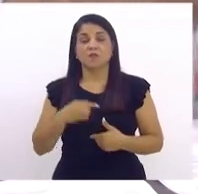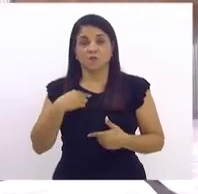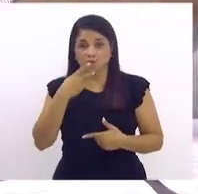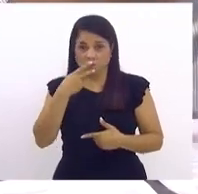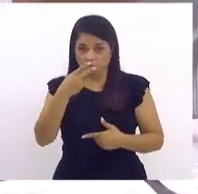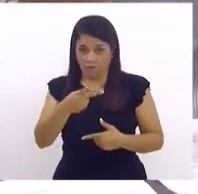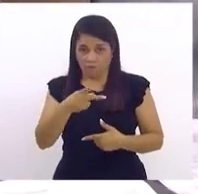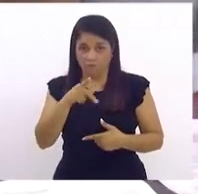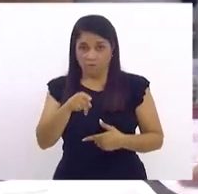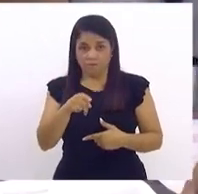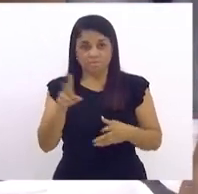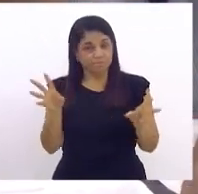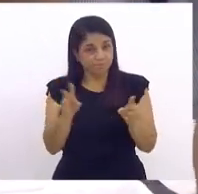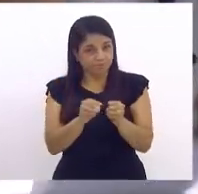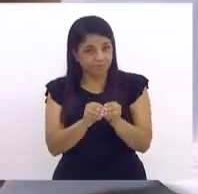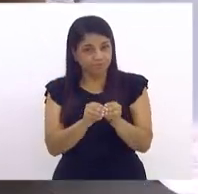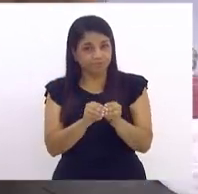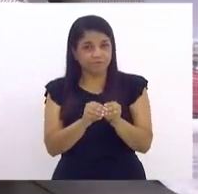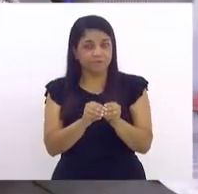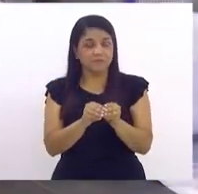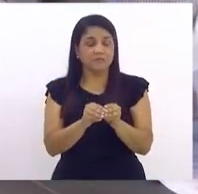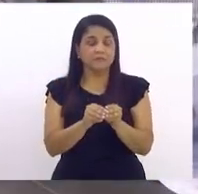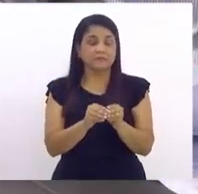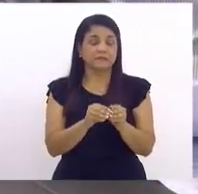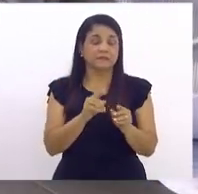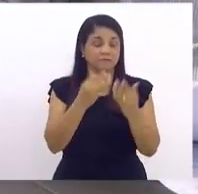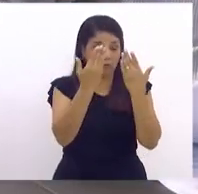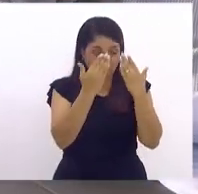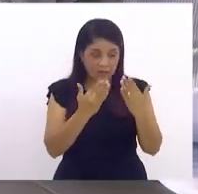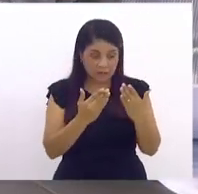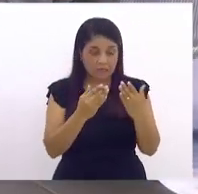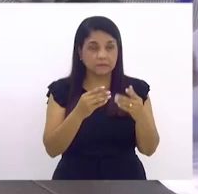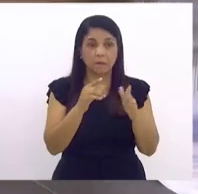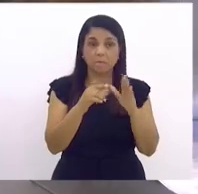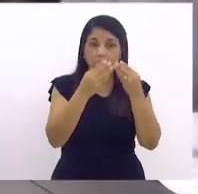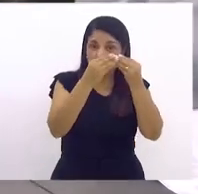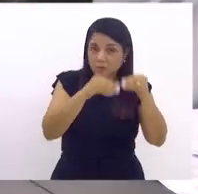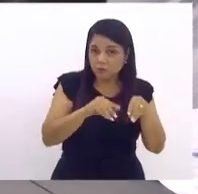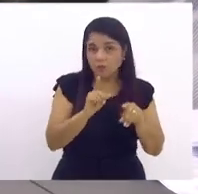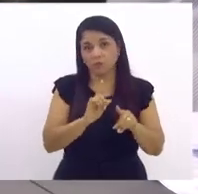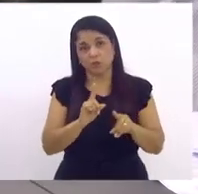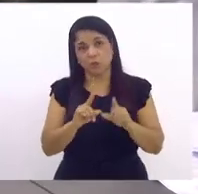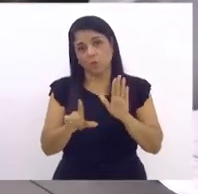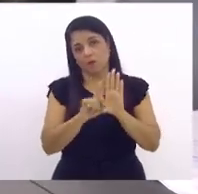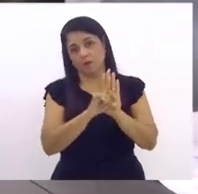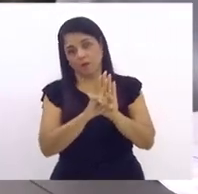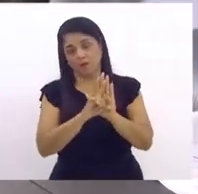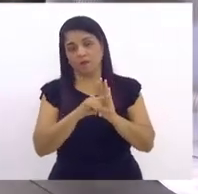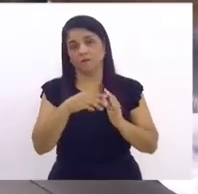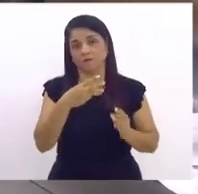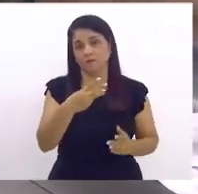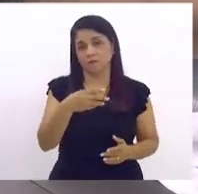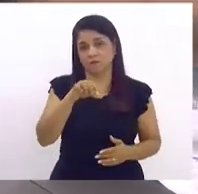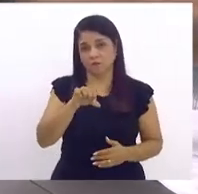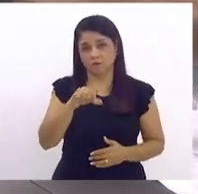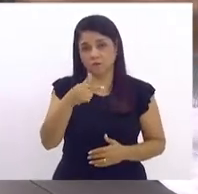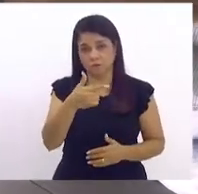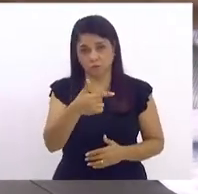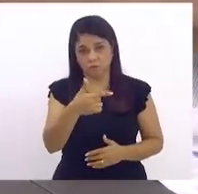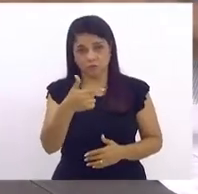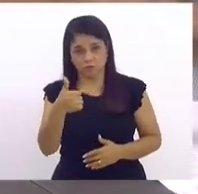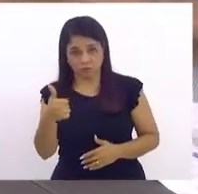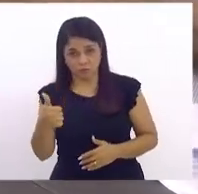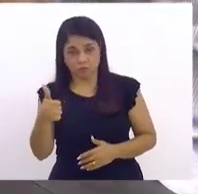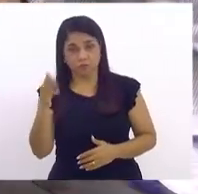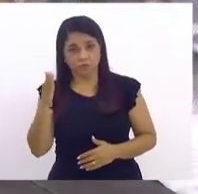brevidade, se realmente está ou não prejudicado por essa lei 3921 de 2002, já deixo aqui. Presidente. Apesar de eu